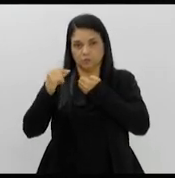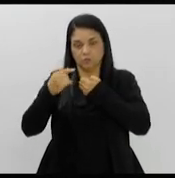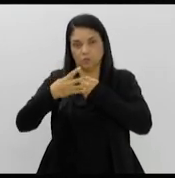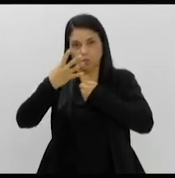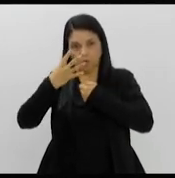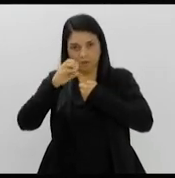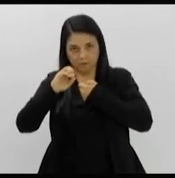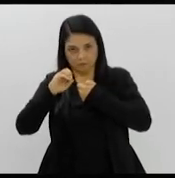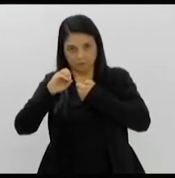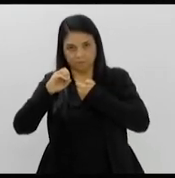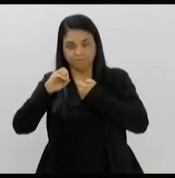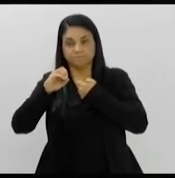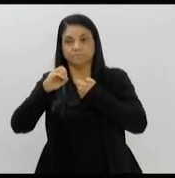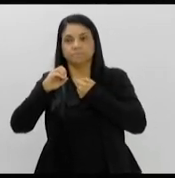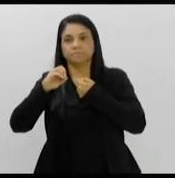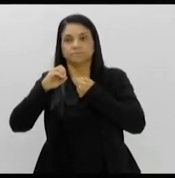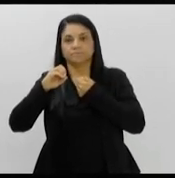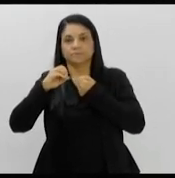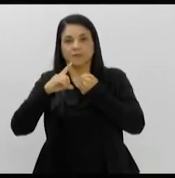mas